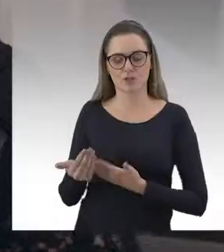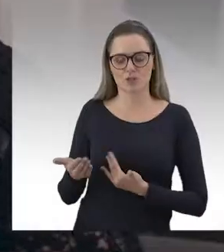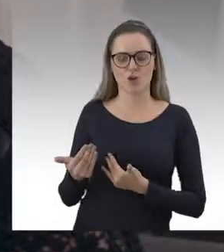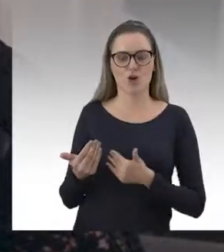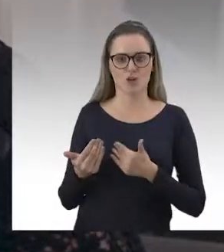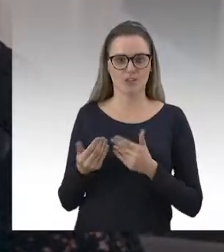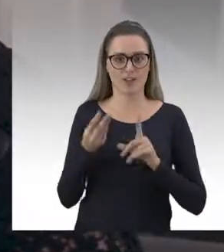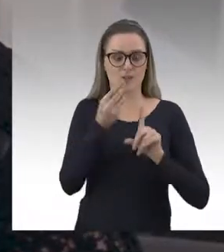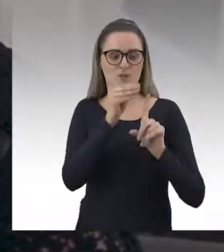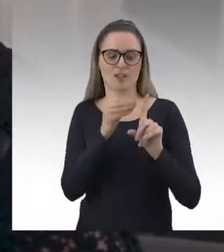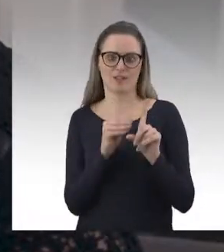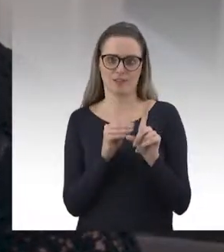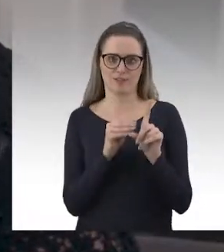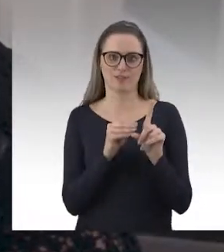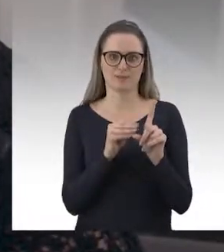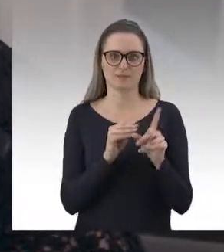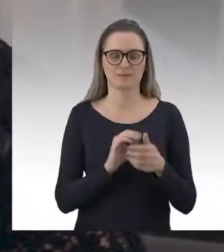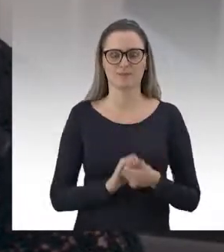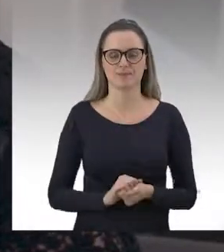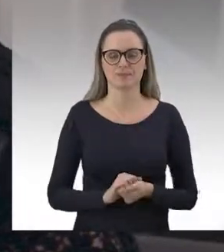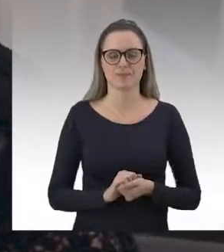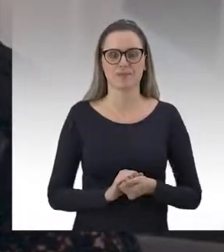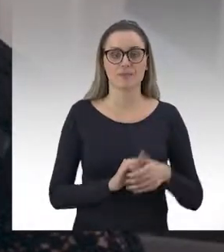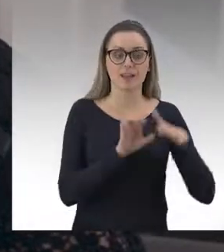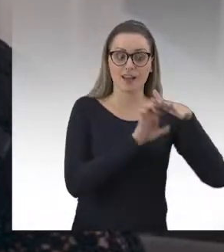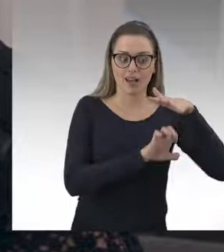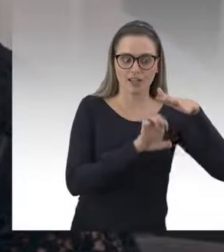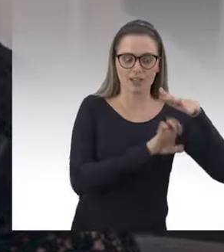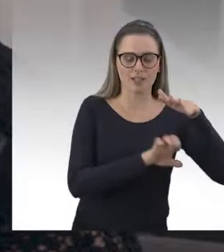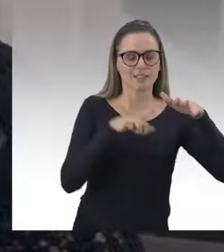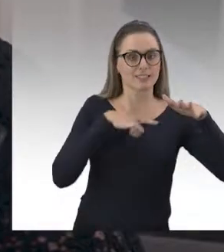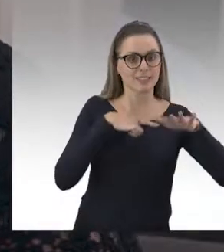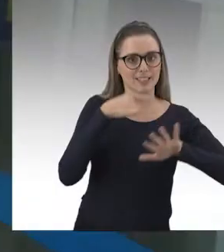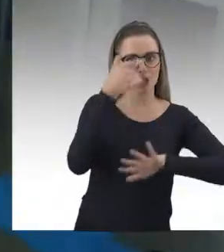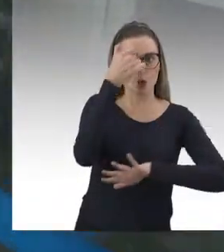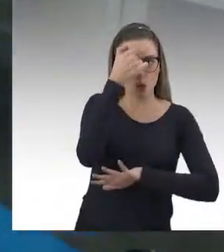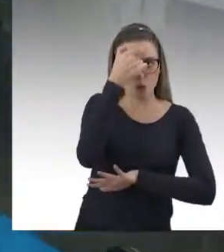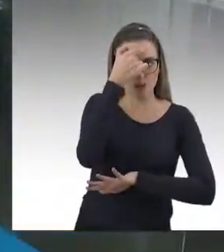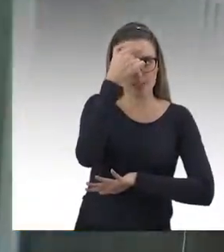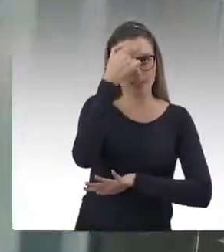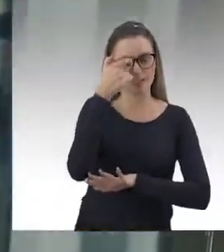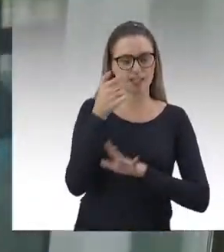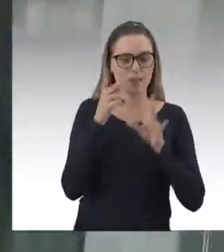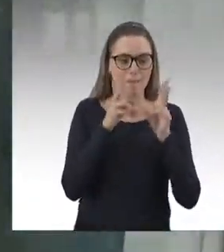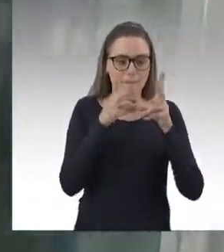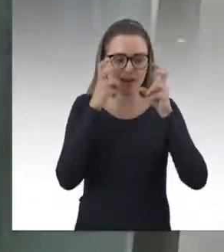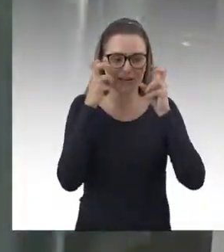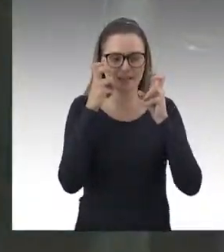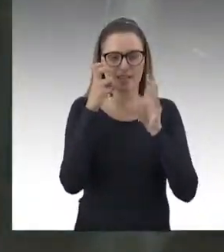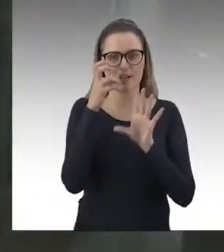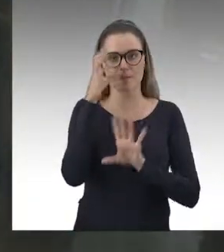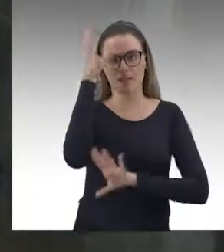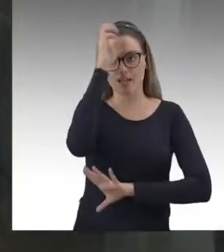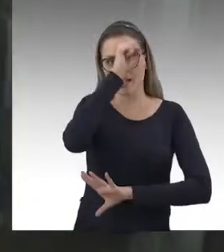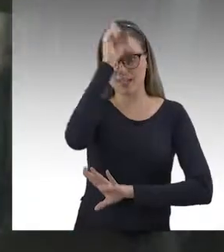E a empresa que está consciente, que verificou que a aprendizagem